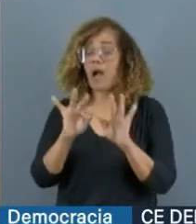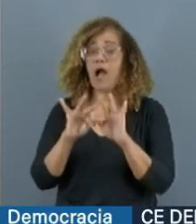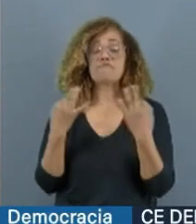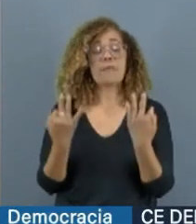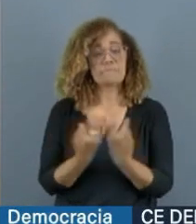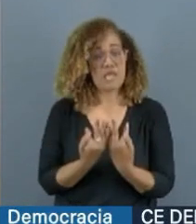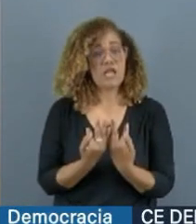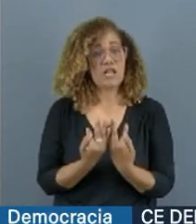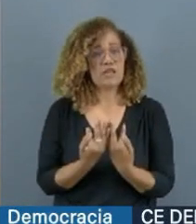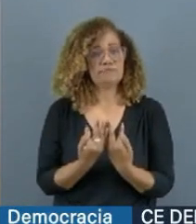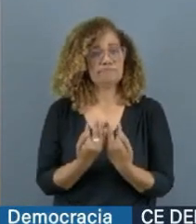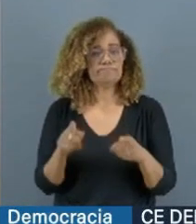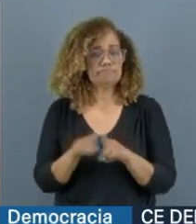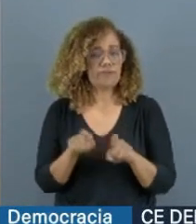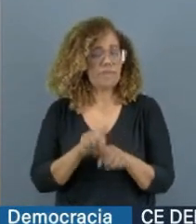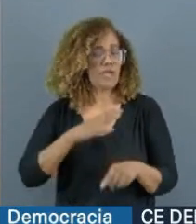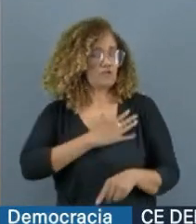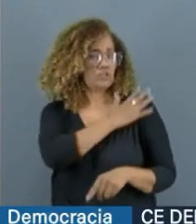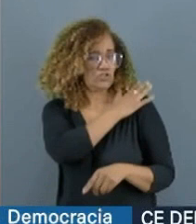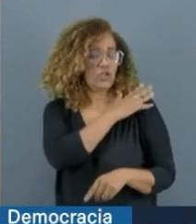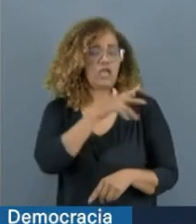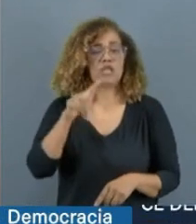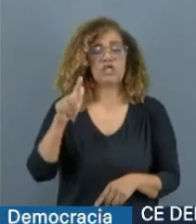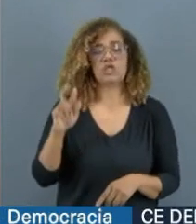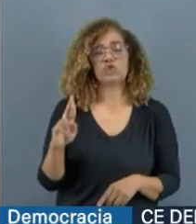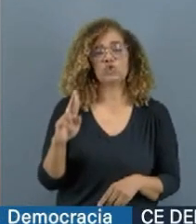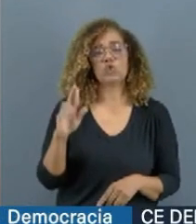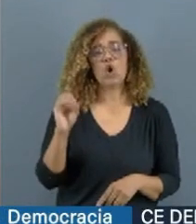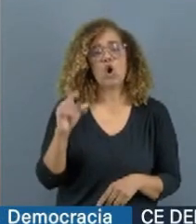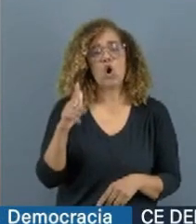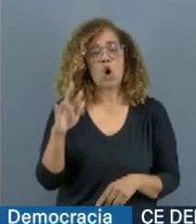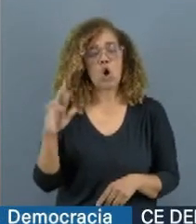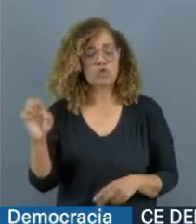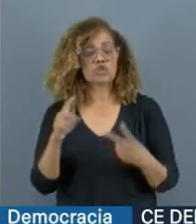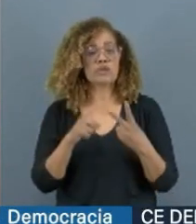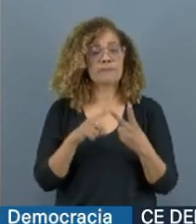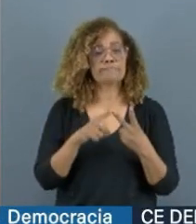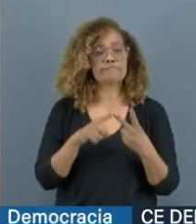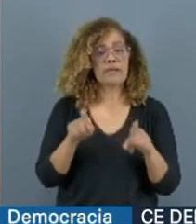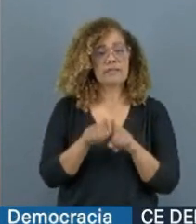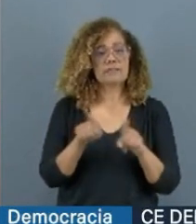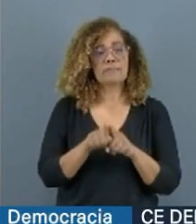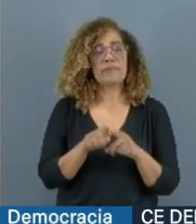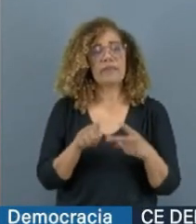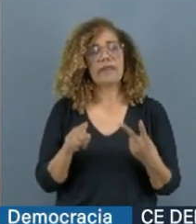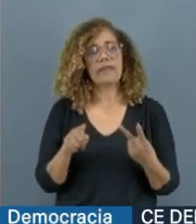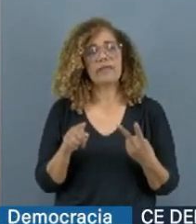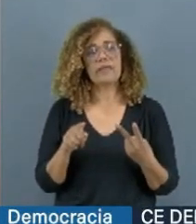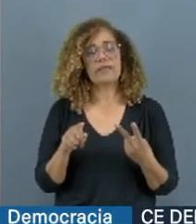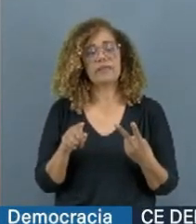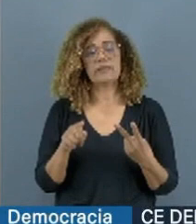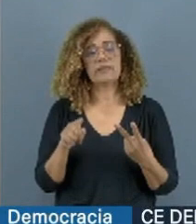do sargento Roger Dias, da cozinheira Renata Teles, lá de